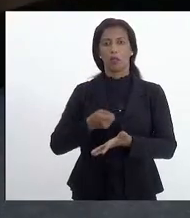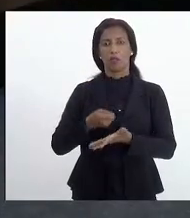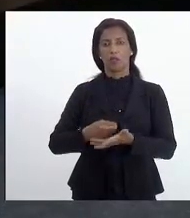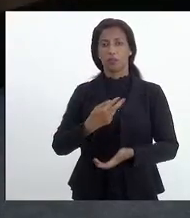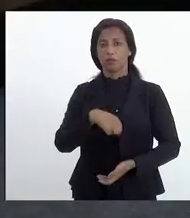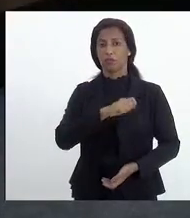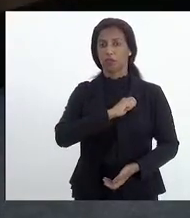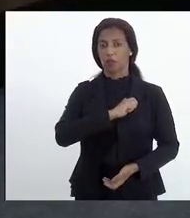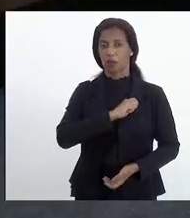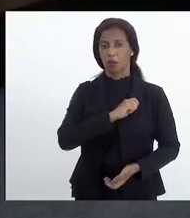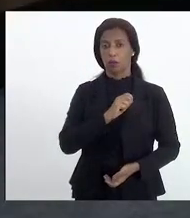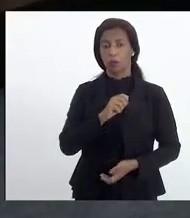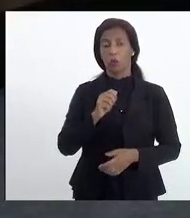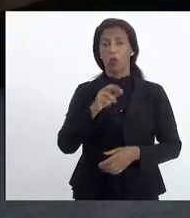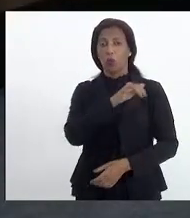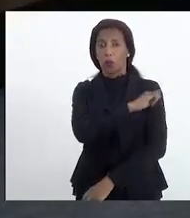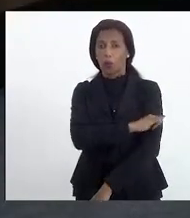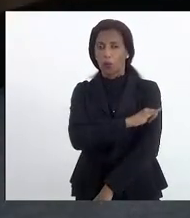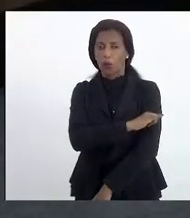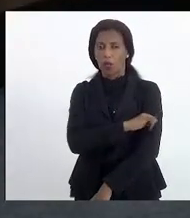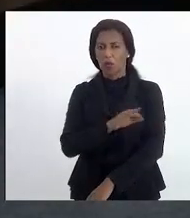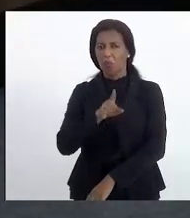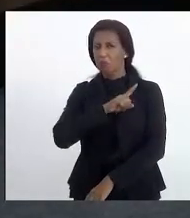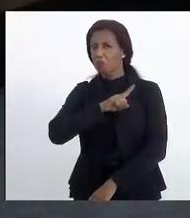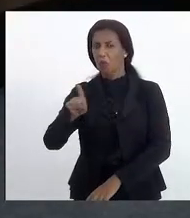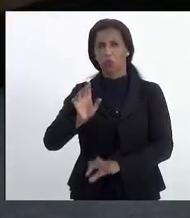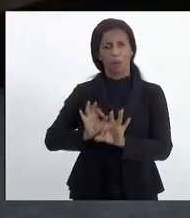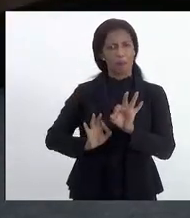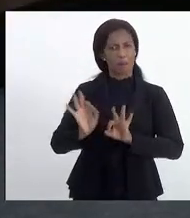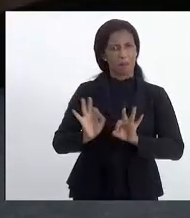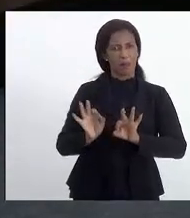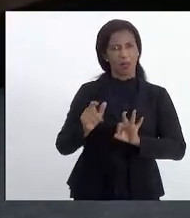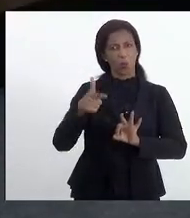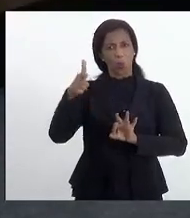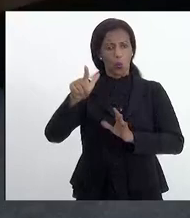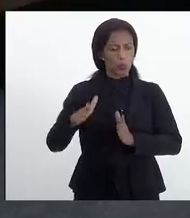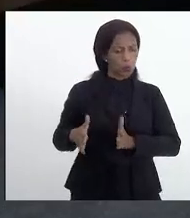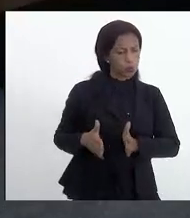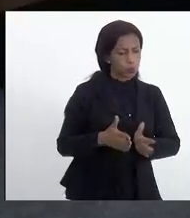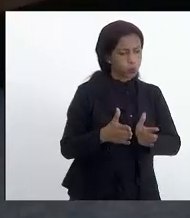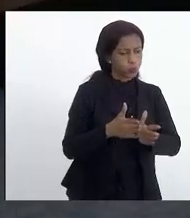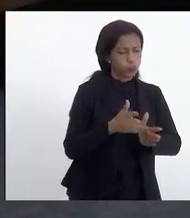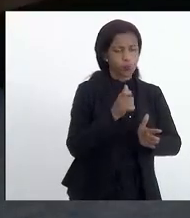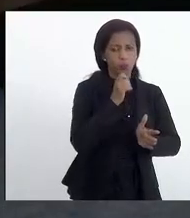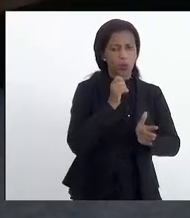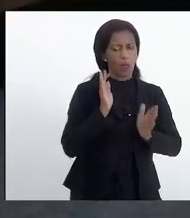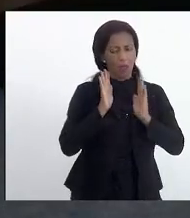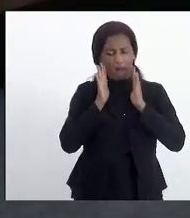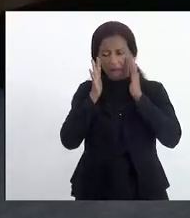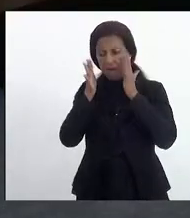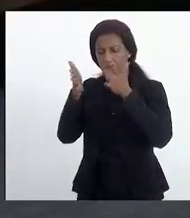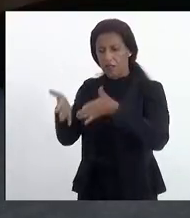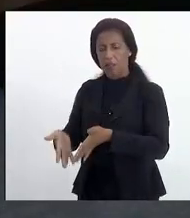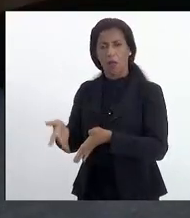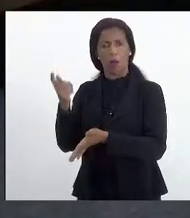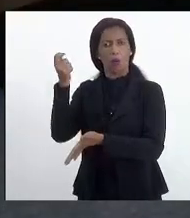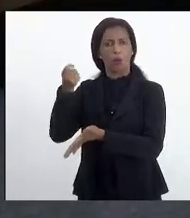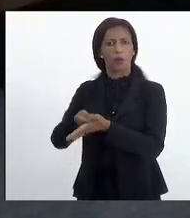fiscal. O Rio de Janeiro não se preparou para outro caminho que não seja a adesão ao regime. Está